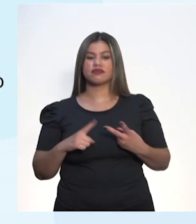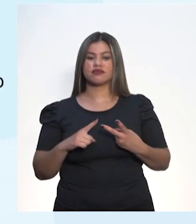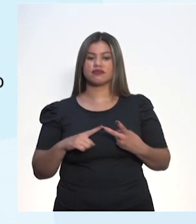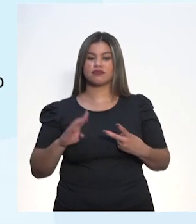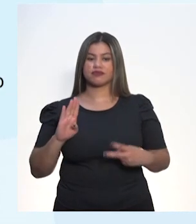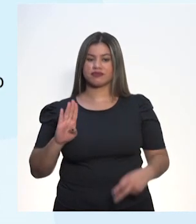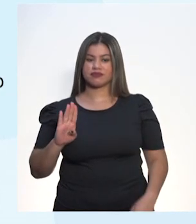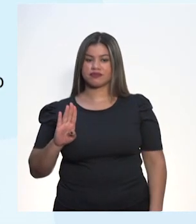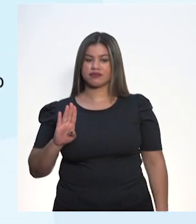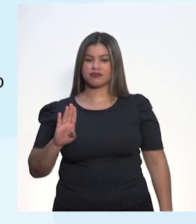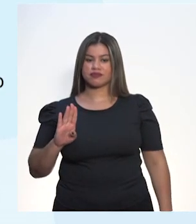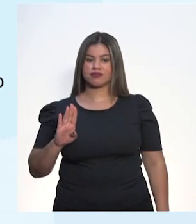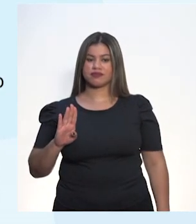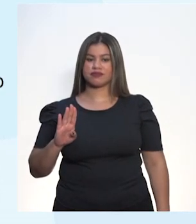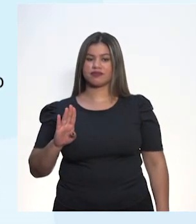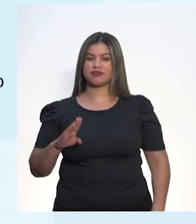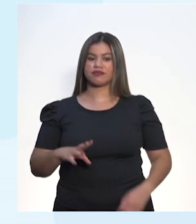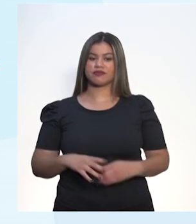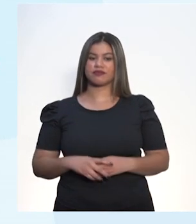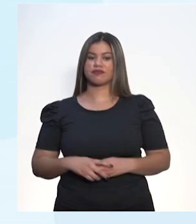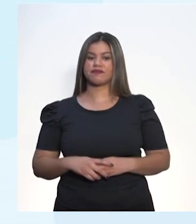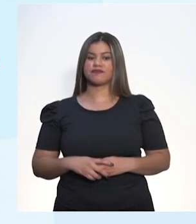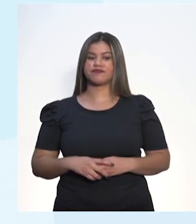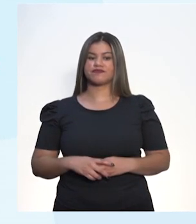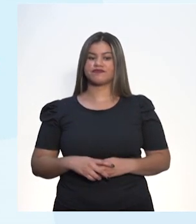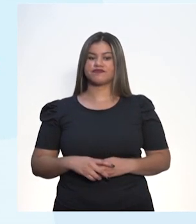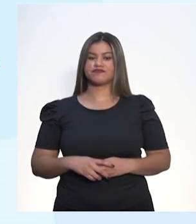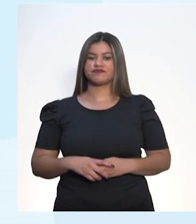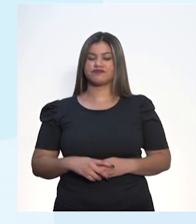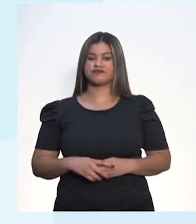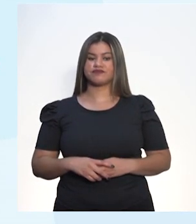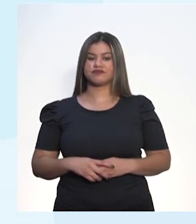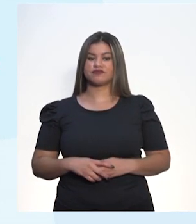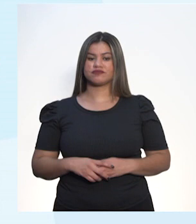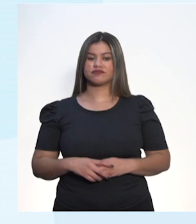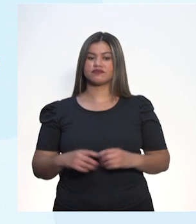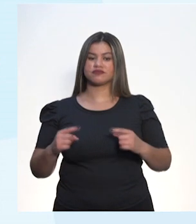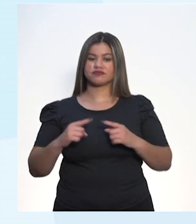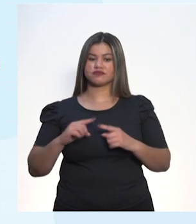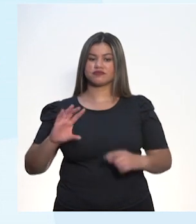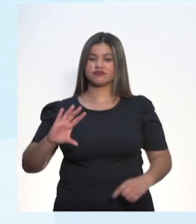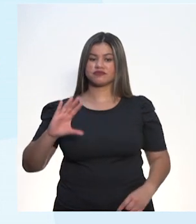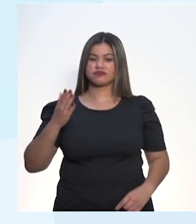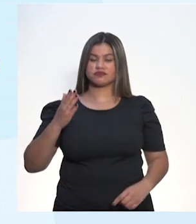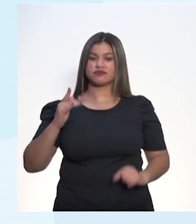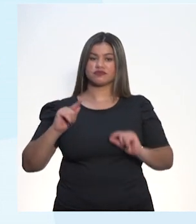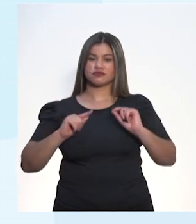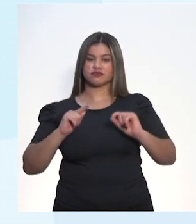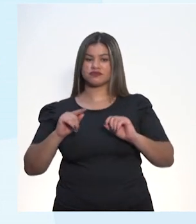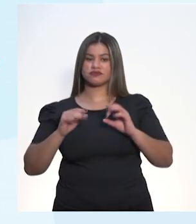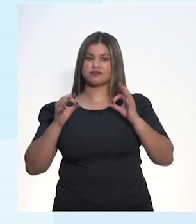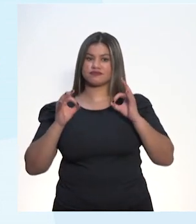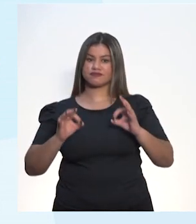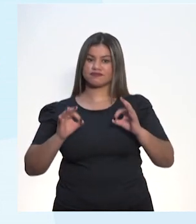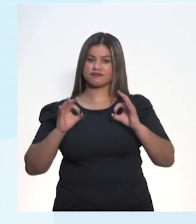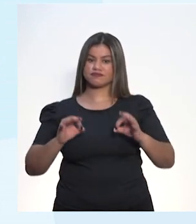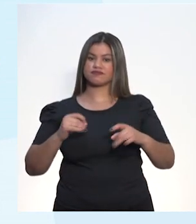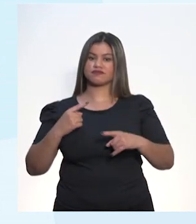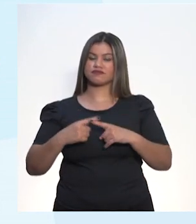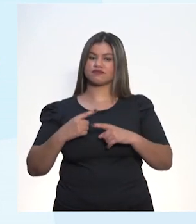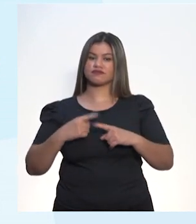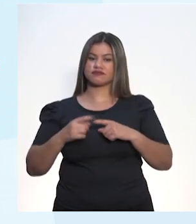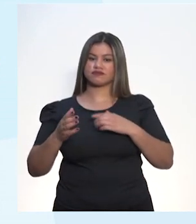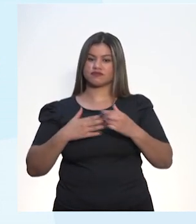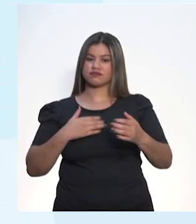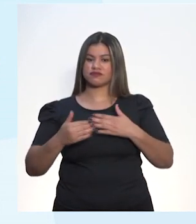na pergunta, sortear uma carta de copas, ela é um evento do tipo certo. Por quê? Qualquer